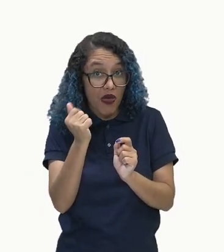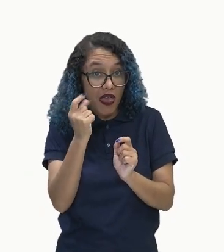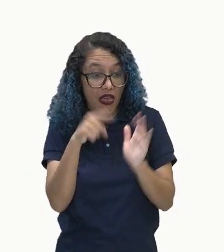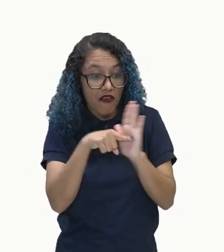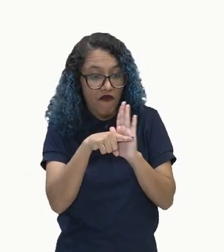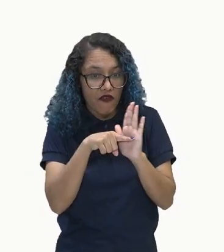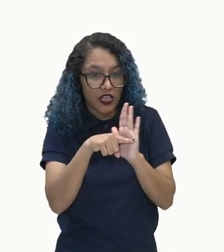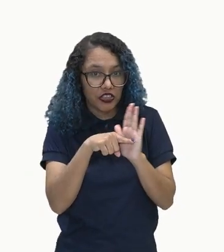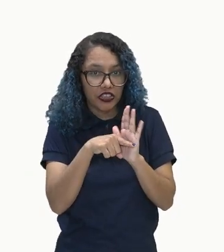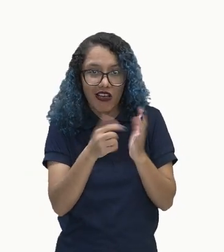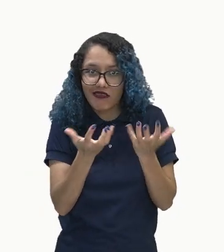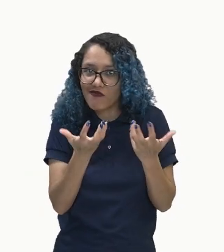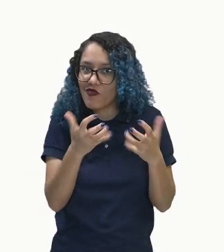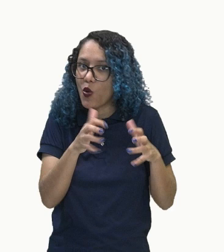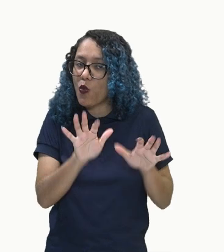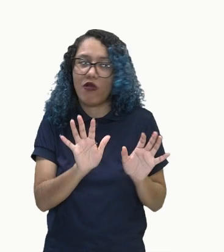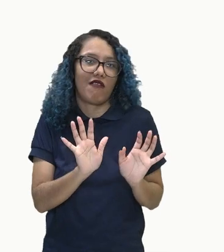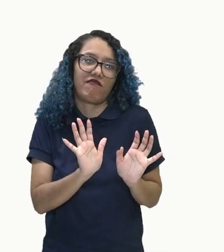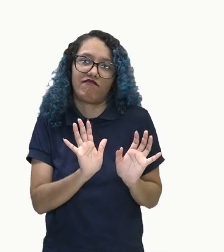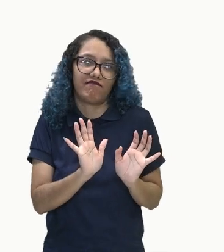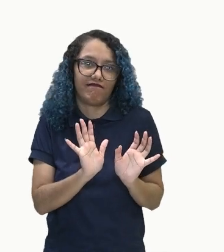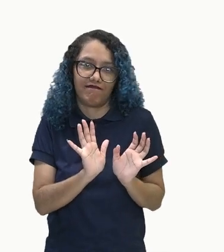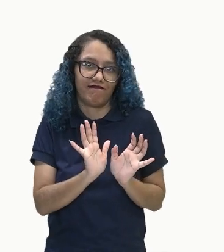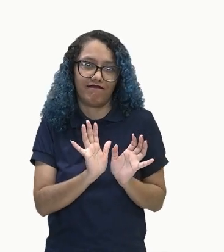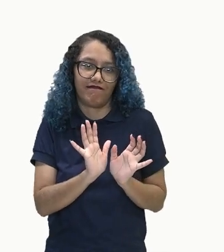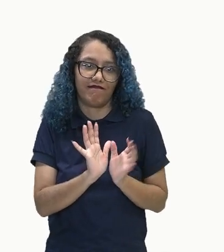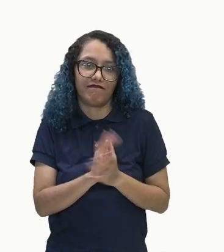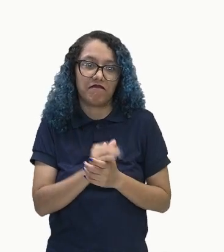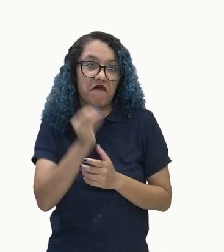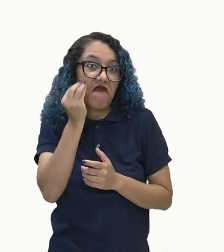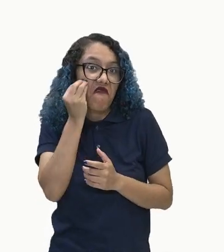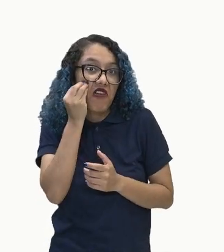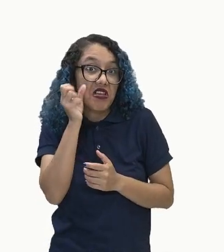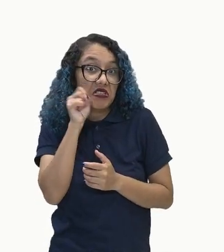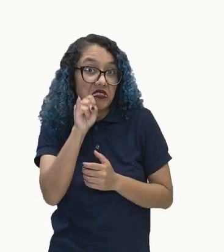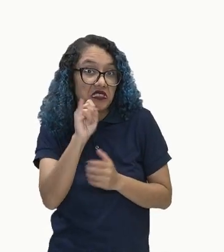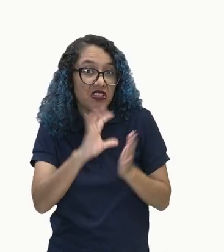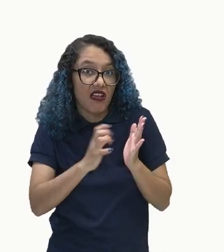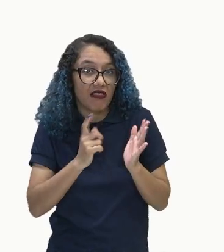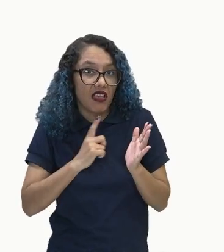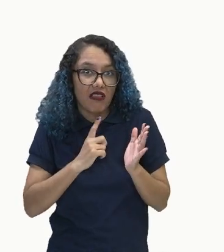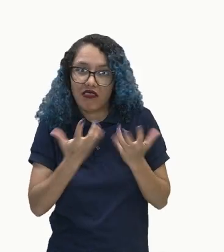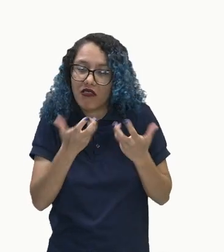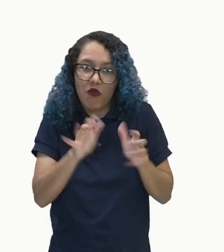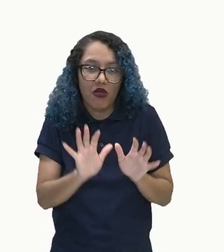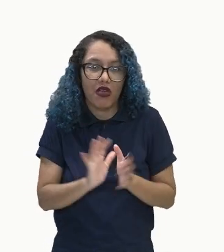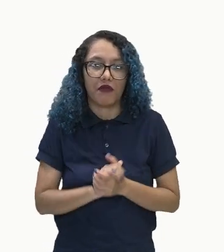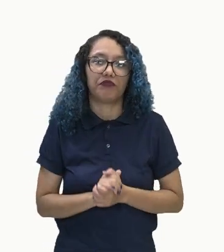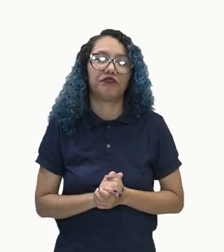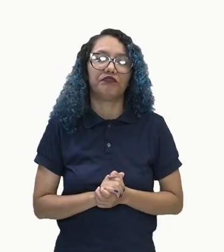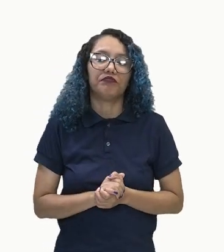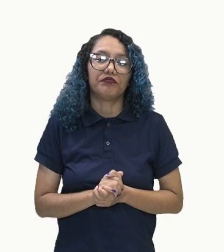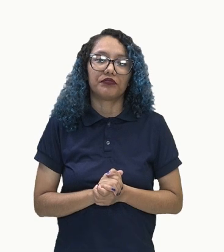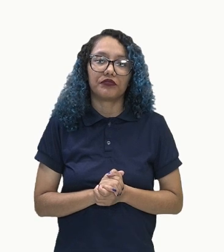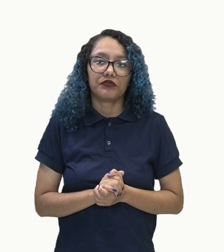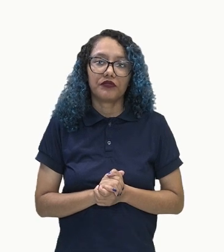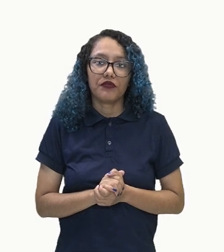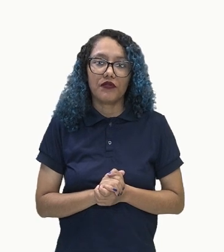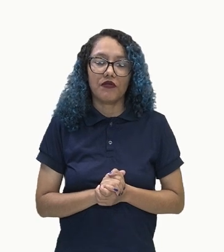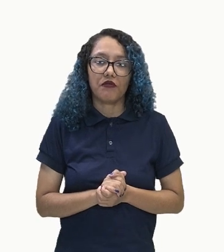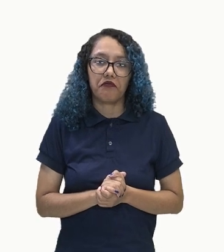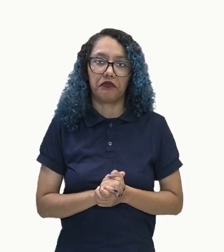estado sorológico. No estado, a maior concentração de contaminação por HIV